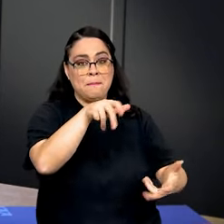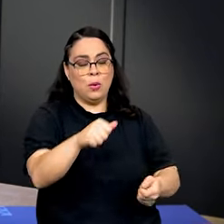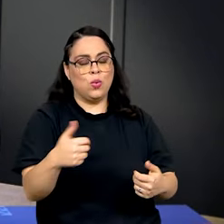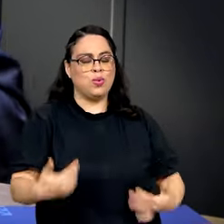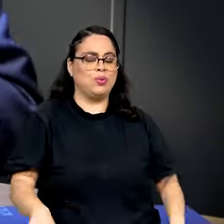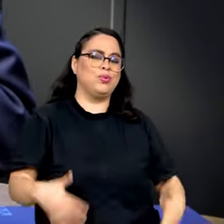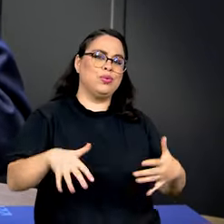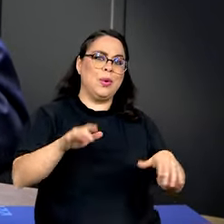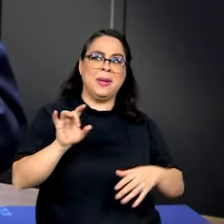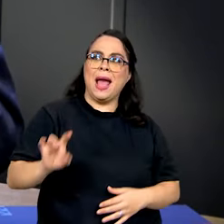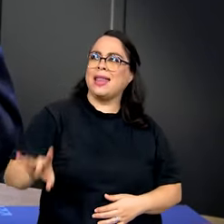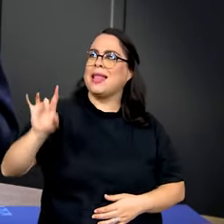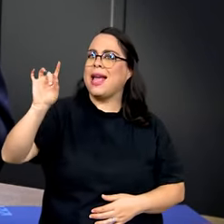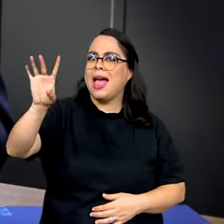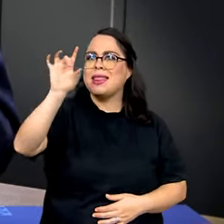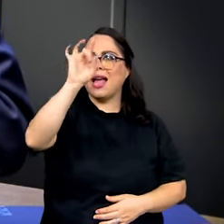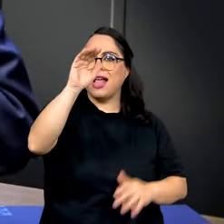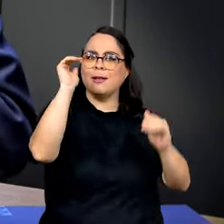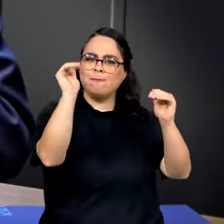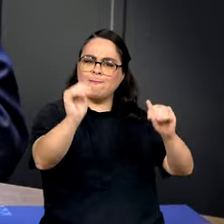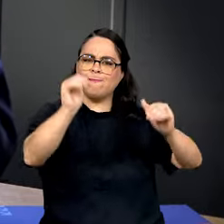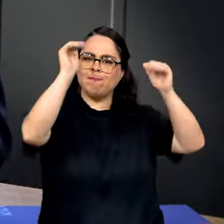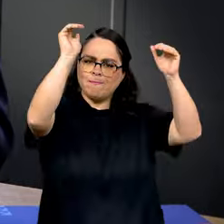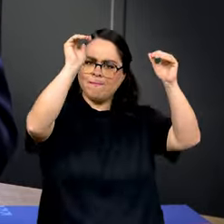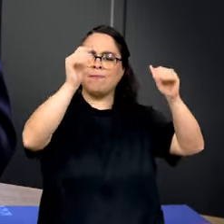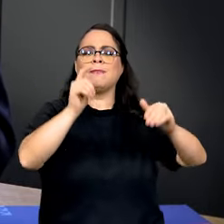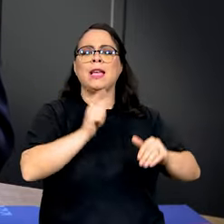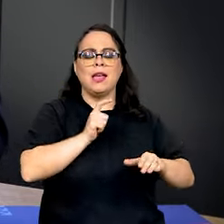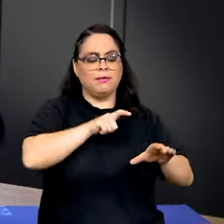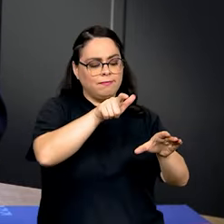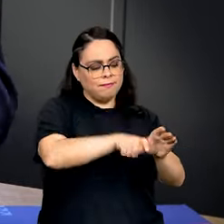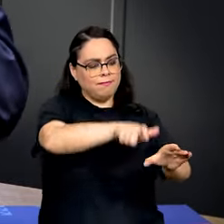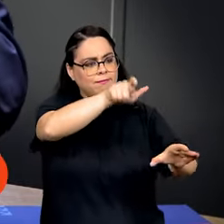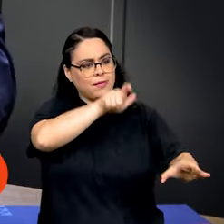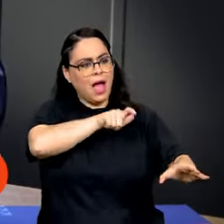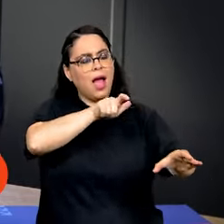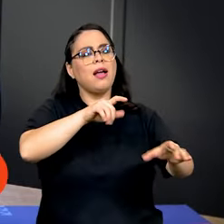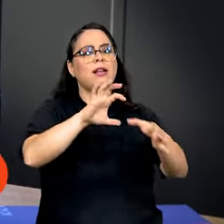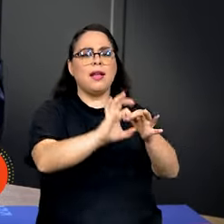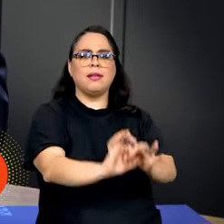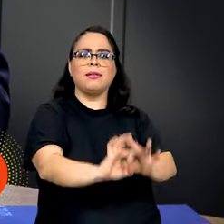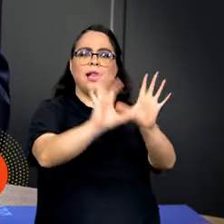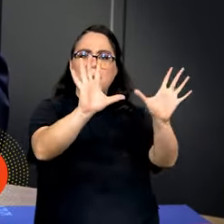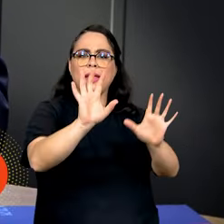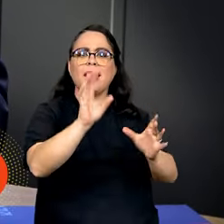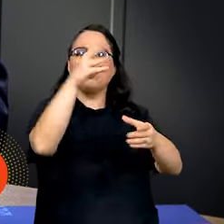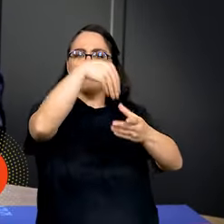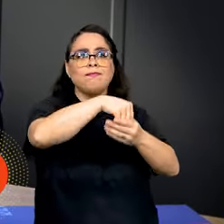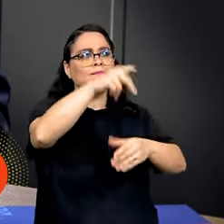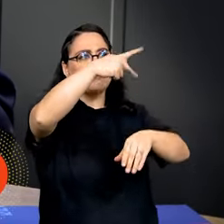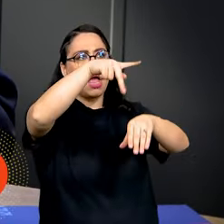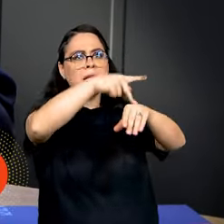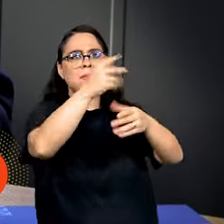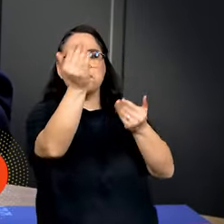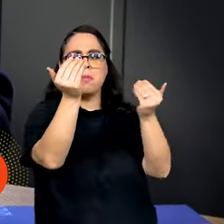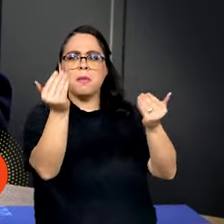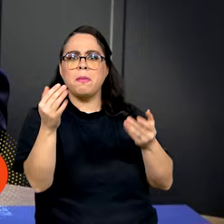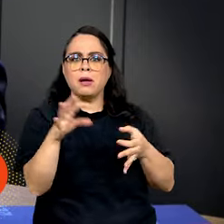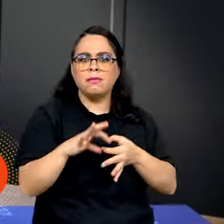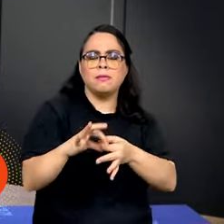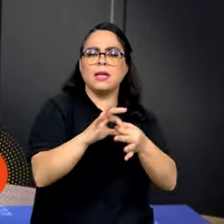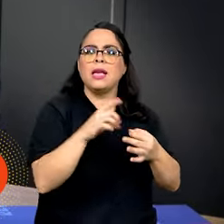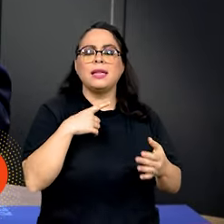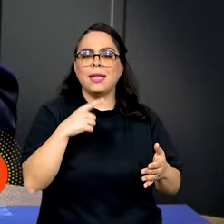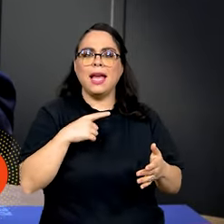do mundo cada país com a sua soberania a sua autonomia a sua liberdade mas ali